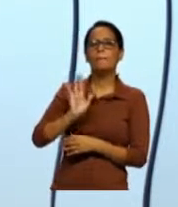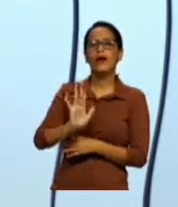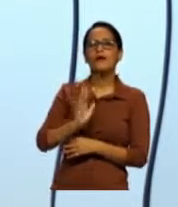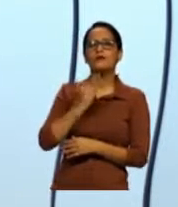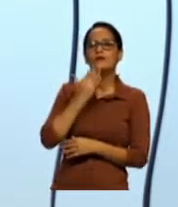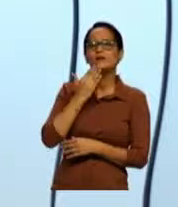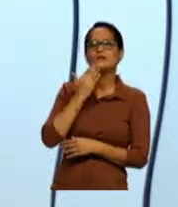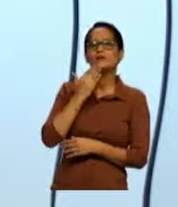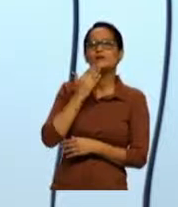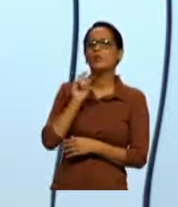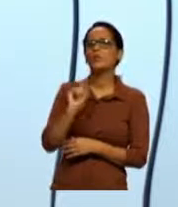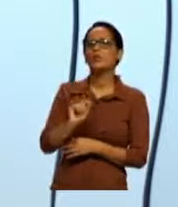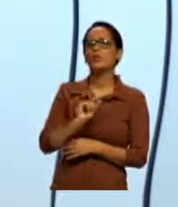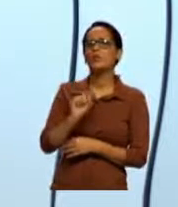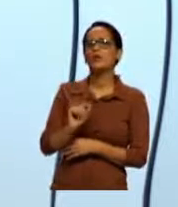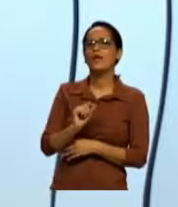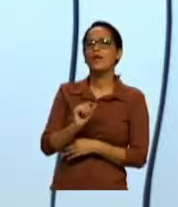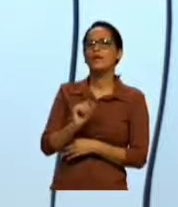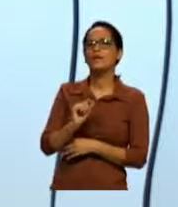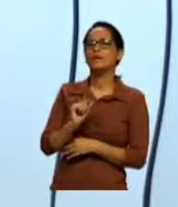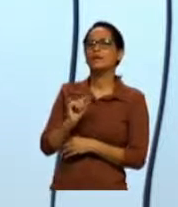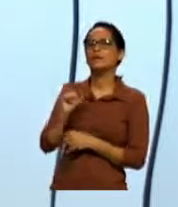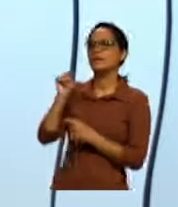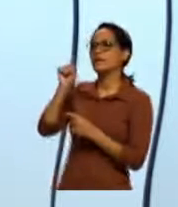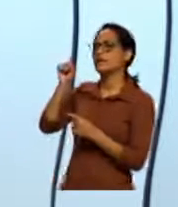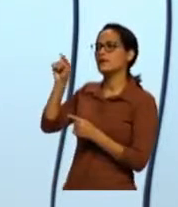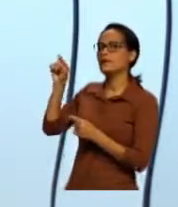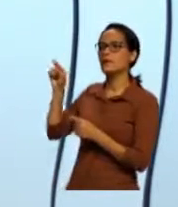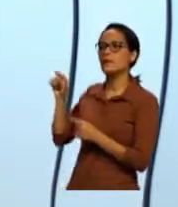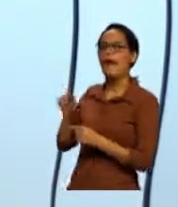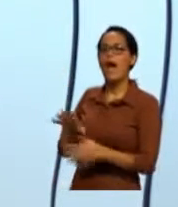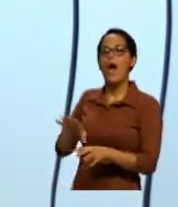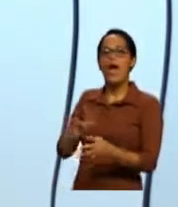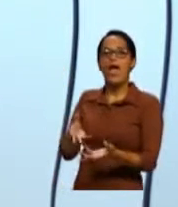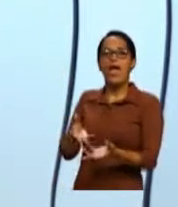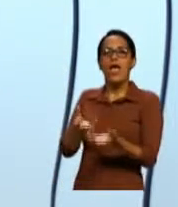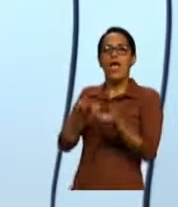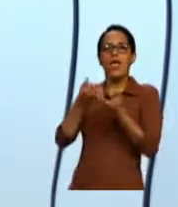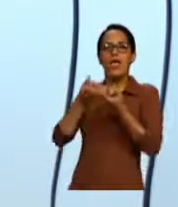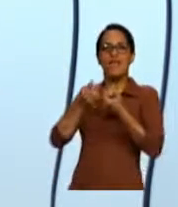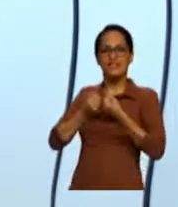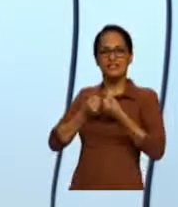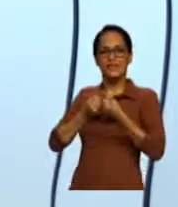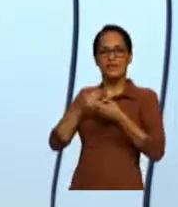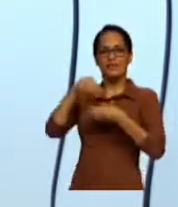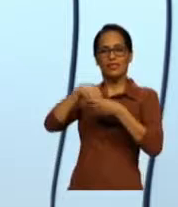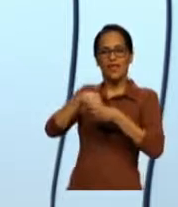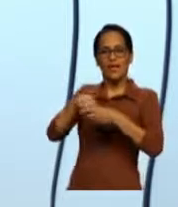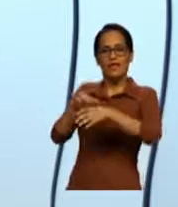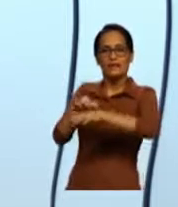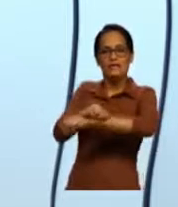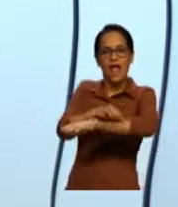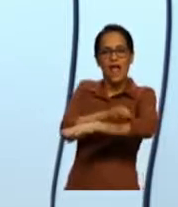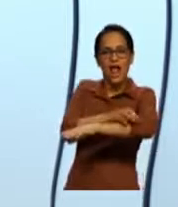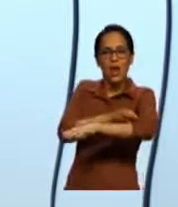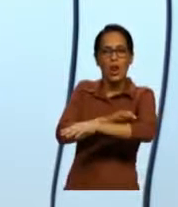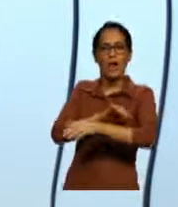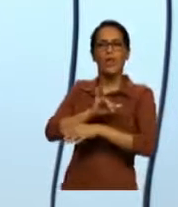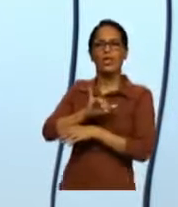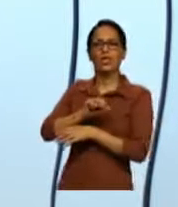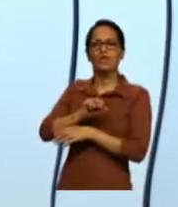quê? Nos receptores de insulina da nossa célula, onde esses receptores, eles